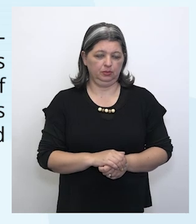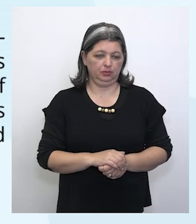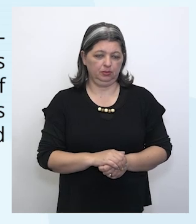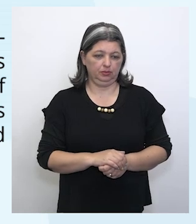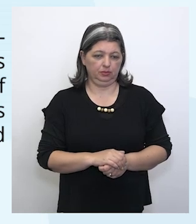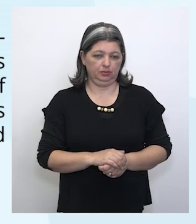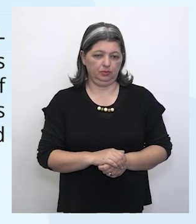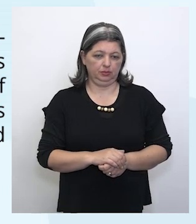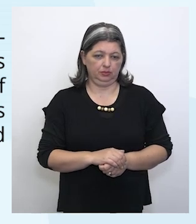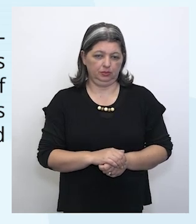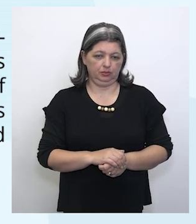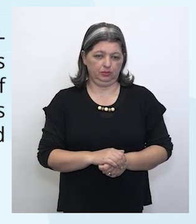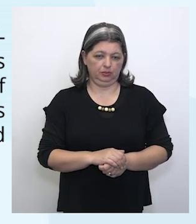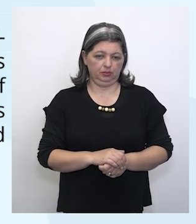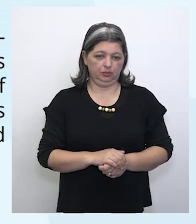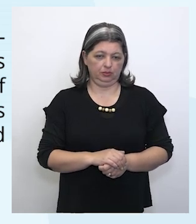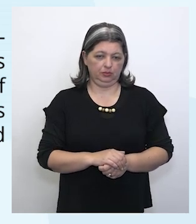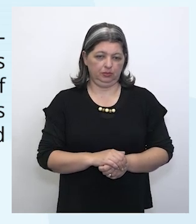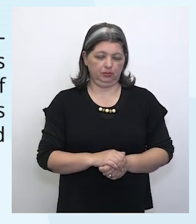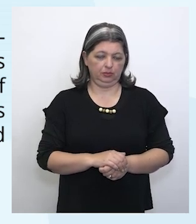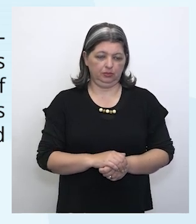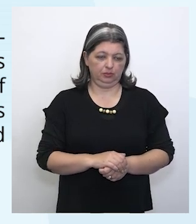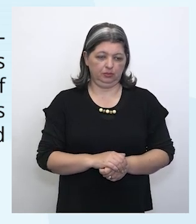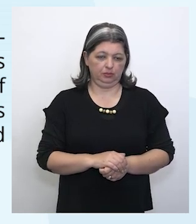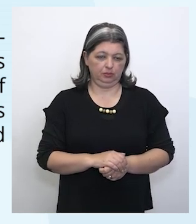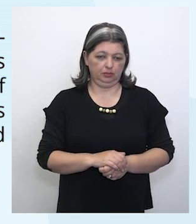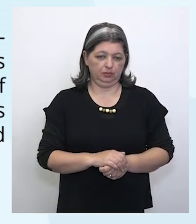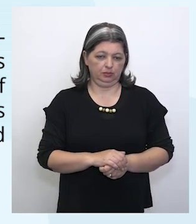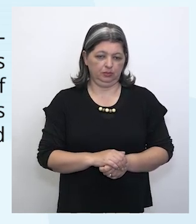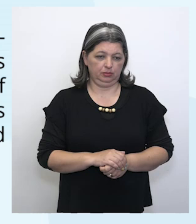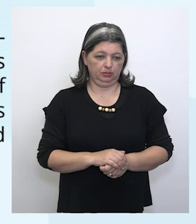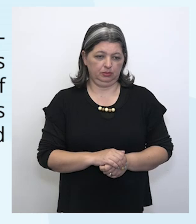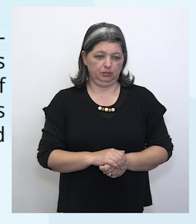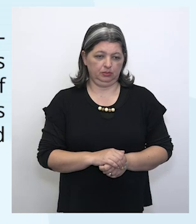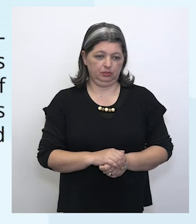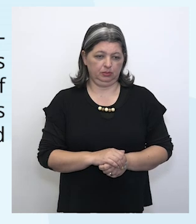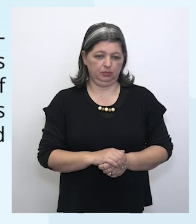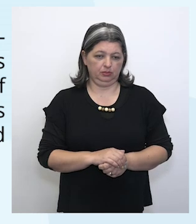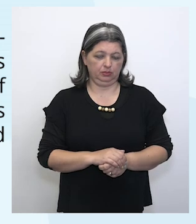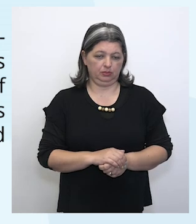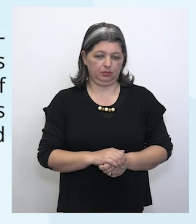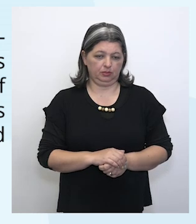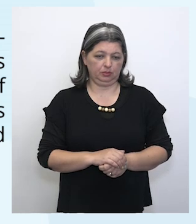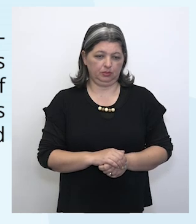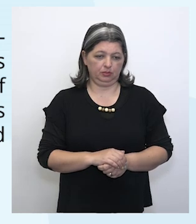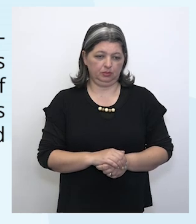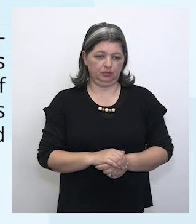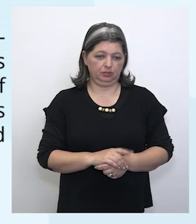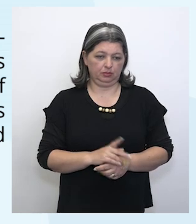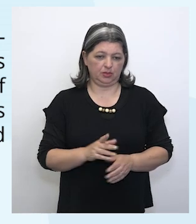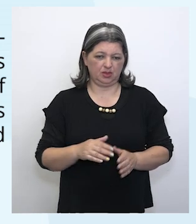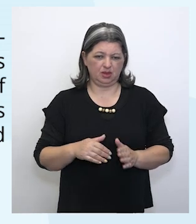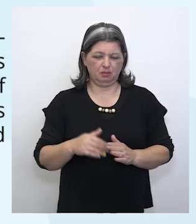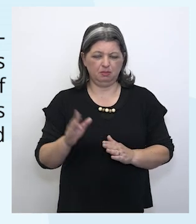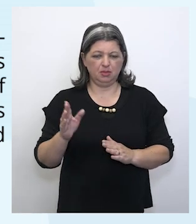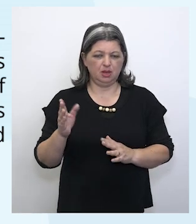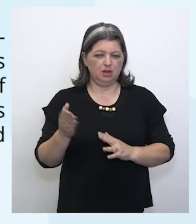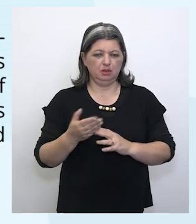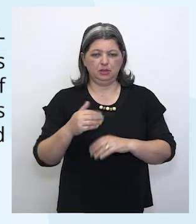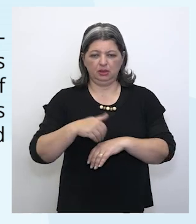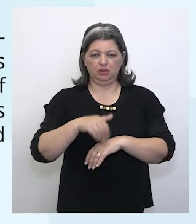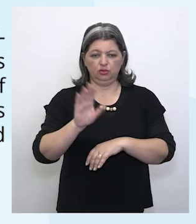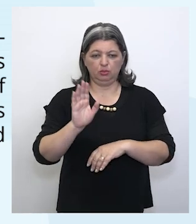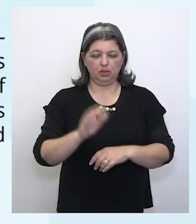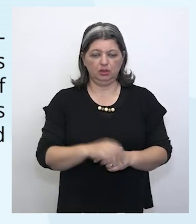half. Então, os minerais e os metais, eles foram levados em considerações em mais da metade. Então, accounted está aqui